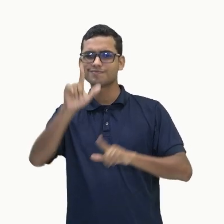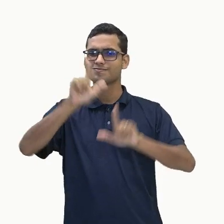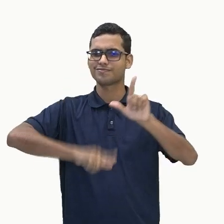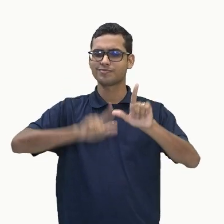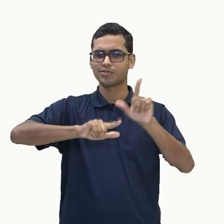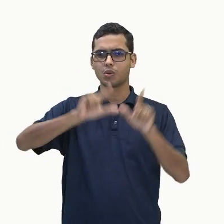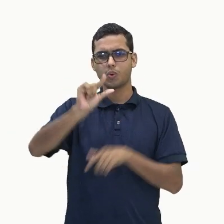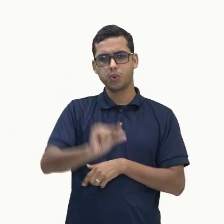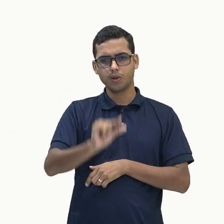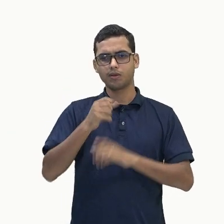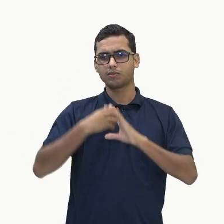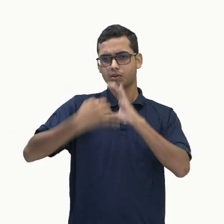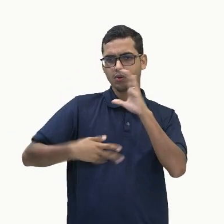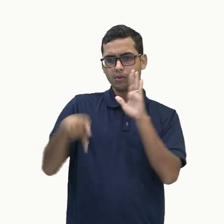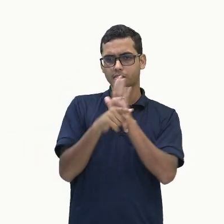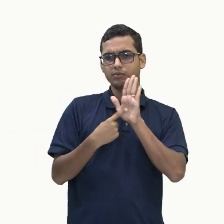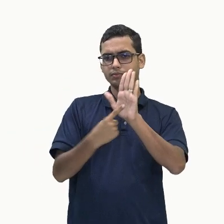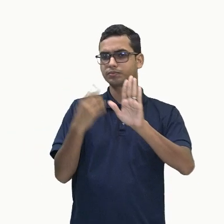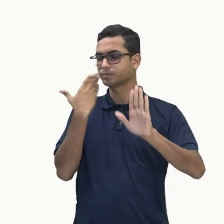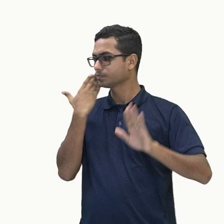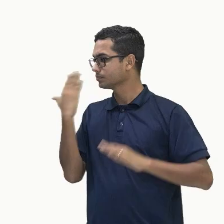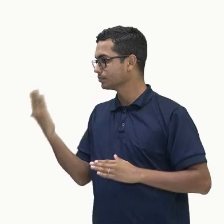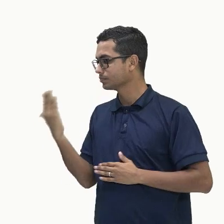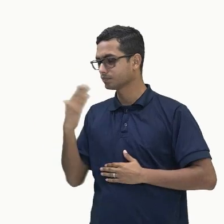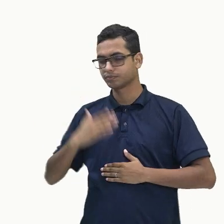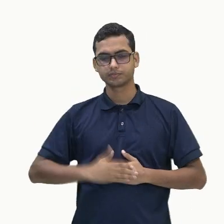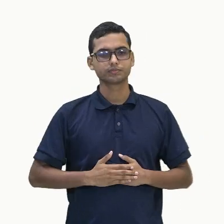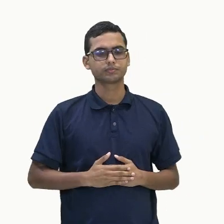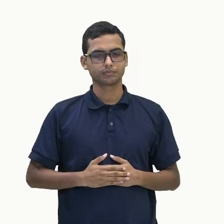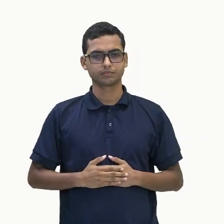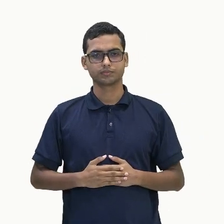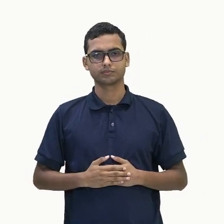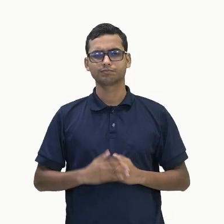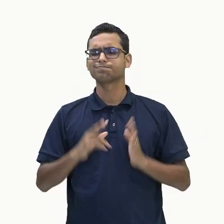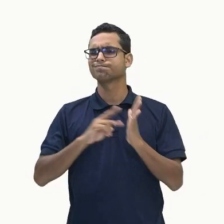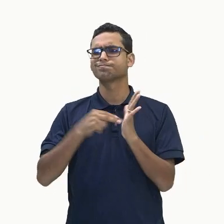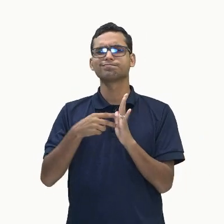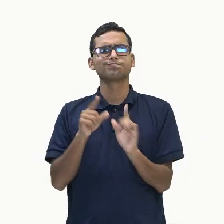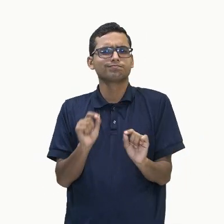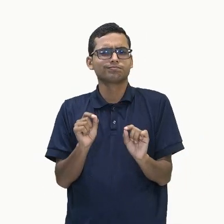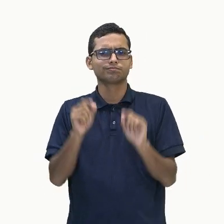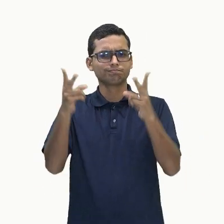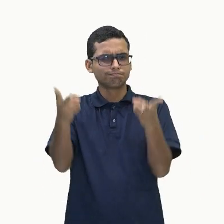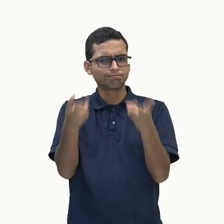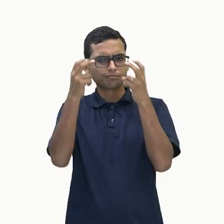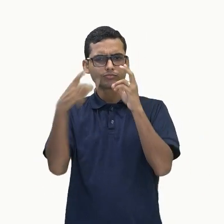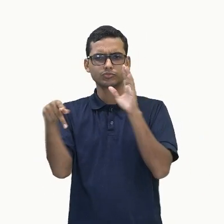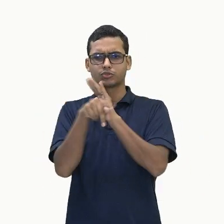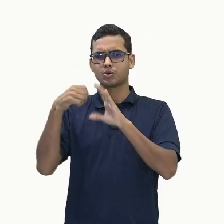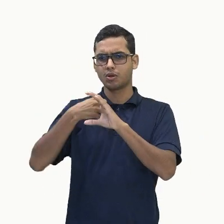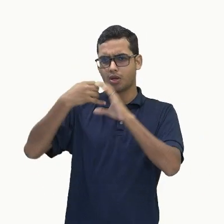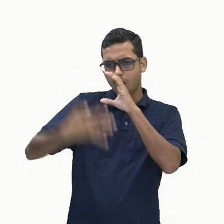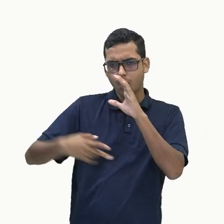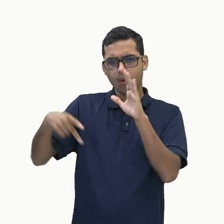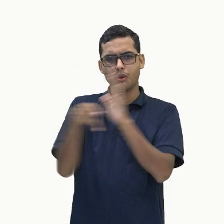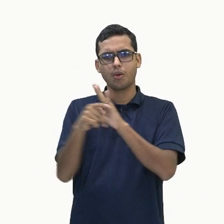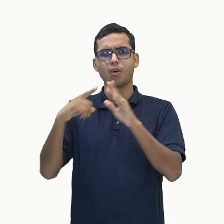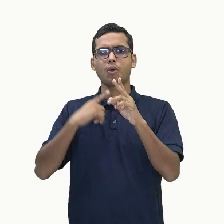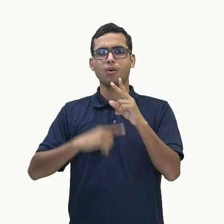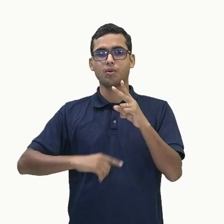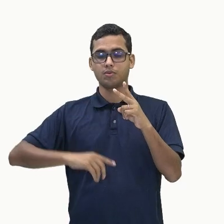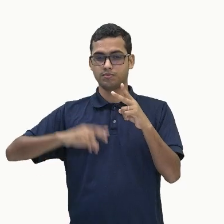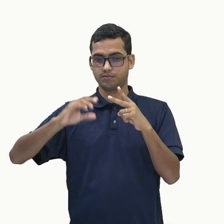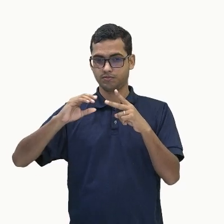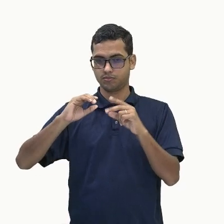essa característica é determinada por genes recessivos, isso quer dizer que para que eu perceba essa característica no fenótipo do